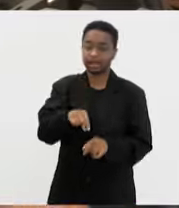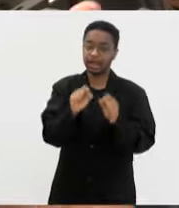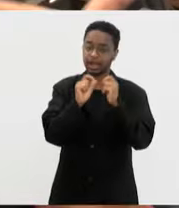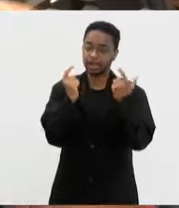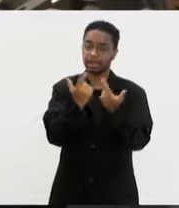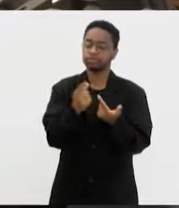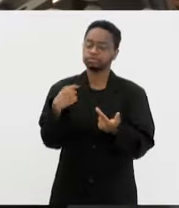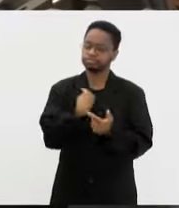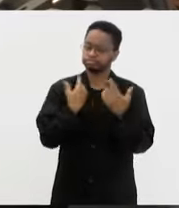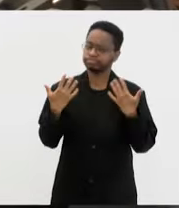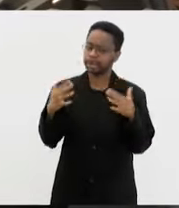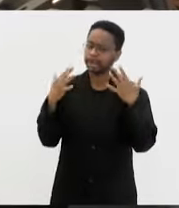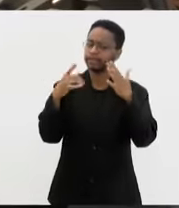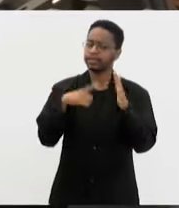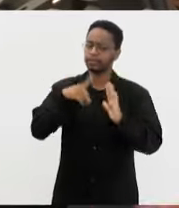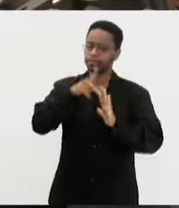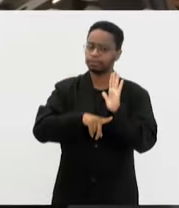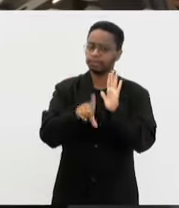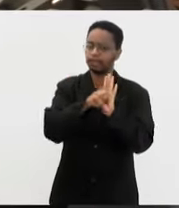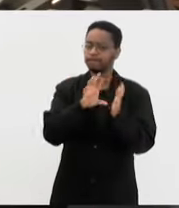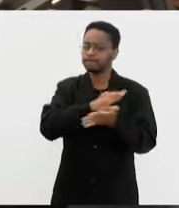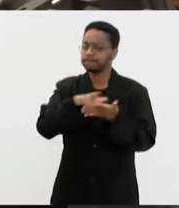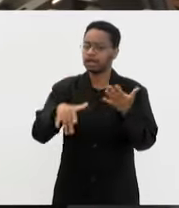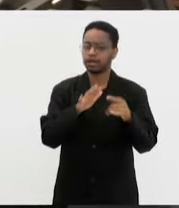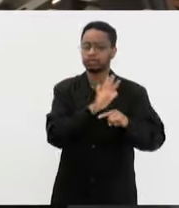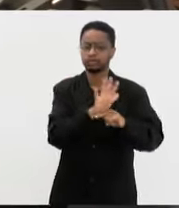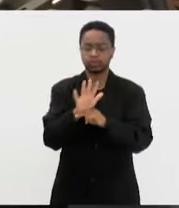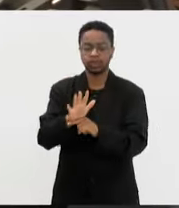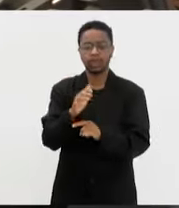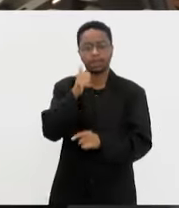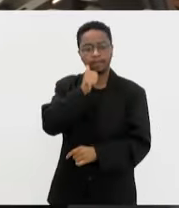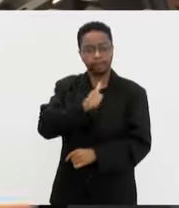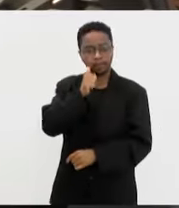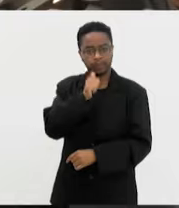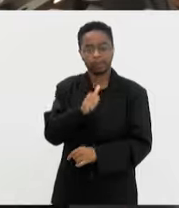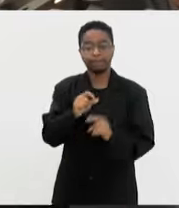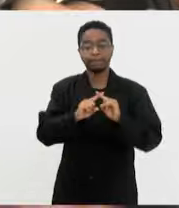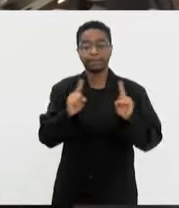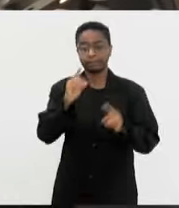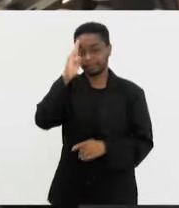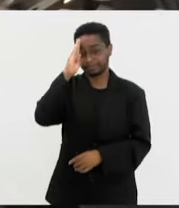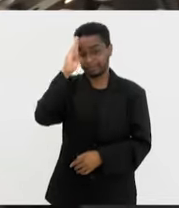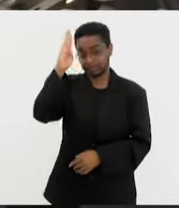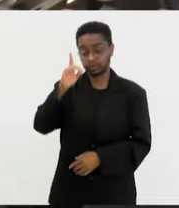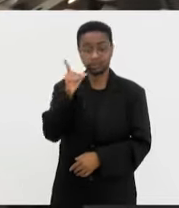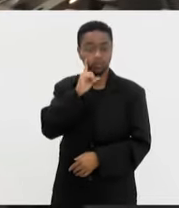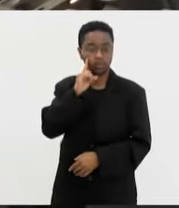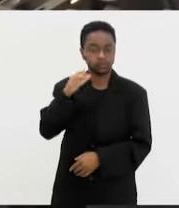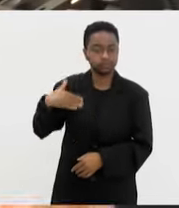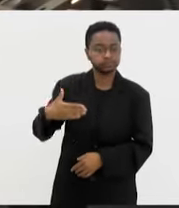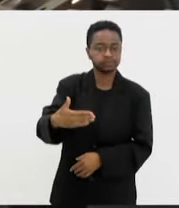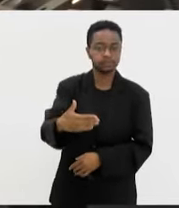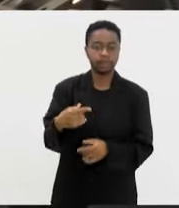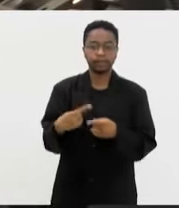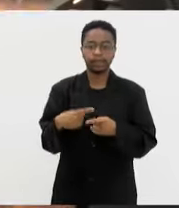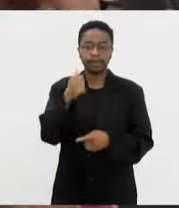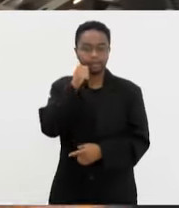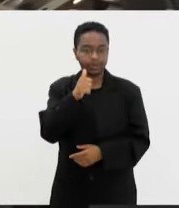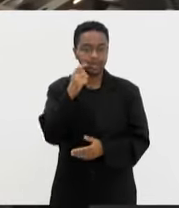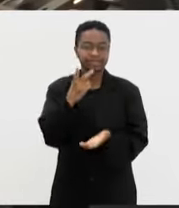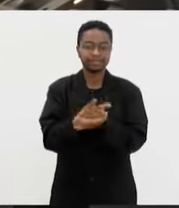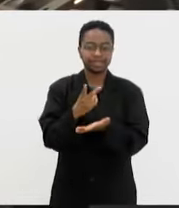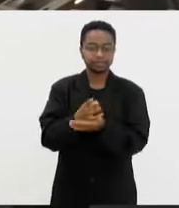que tem vários projetos de lei que beneficiam a questão das mulheres, mas principalmente no nosso dia a dia, né? Da mulher estar sempre